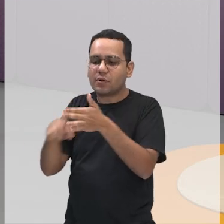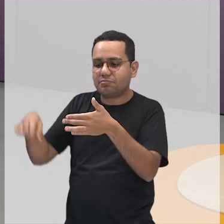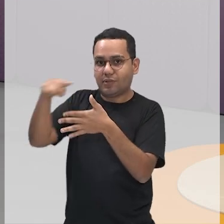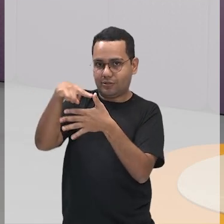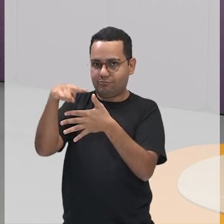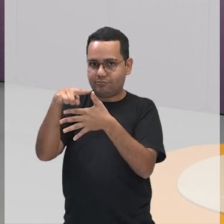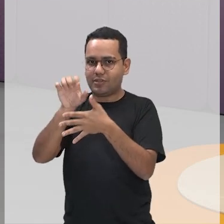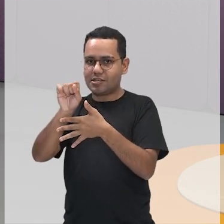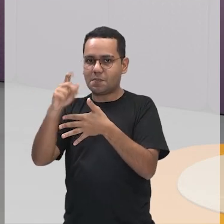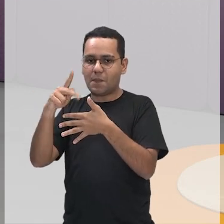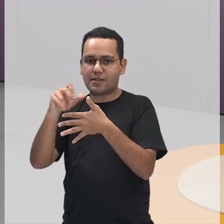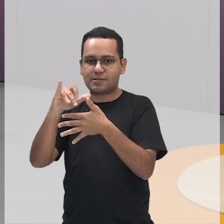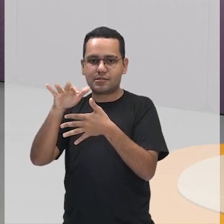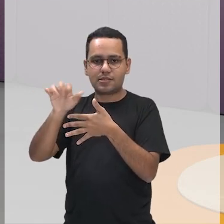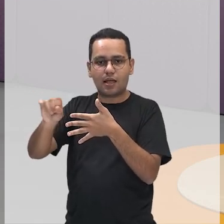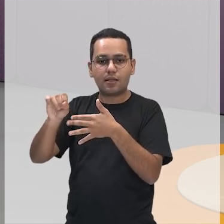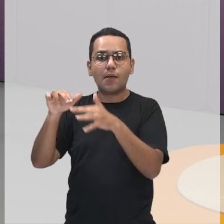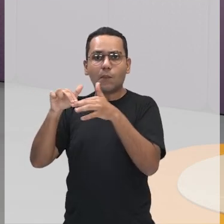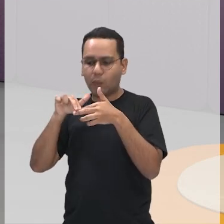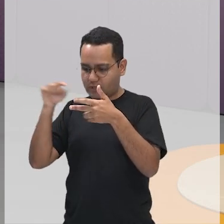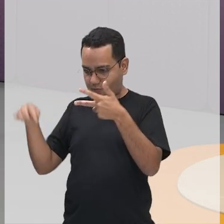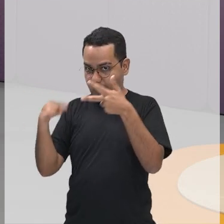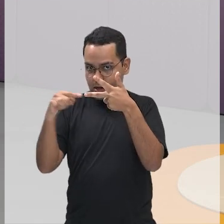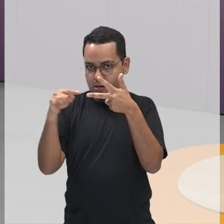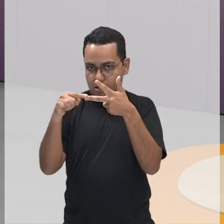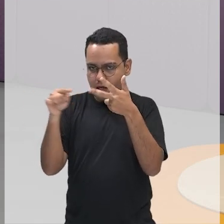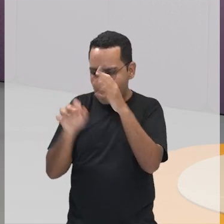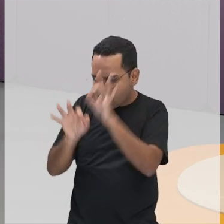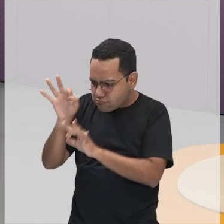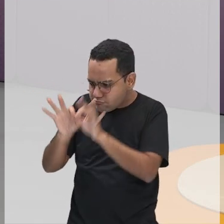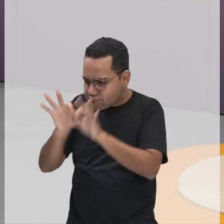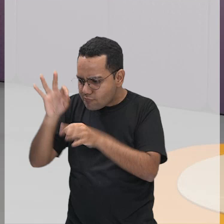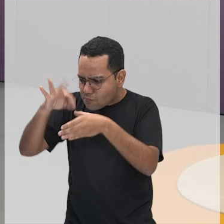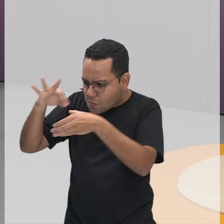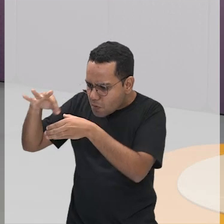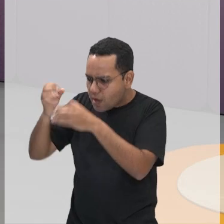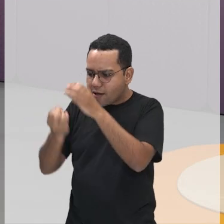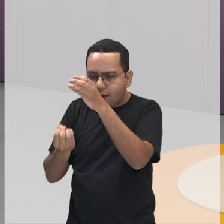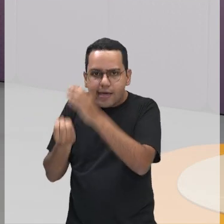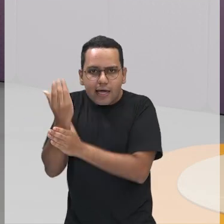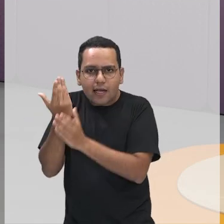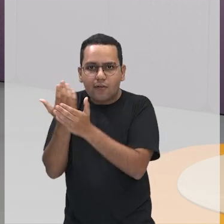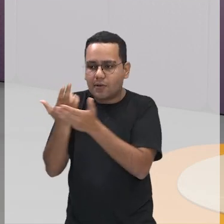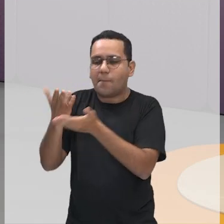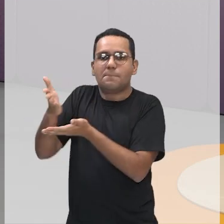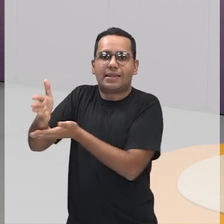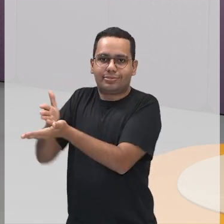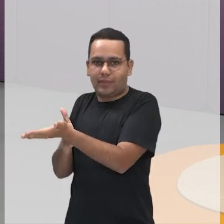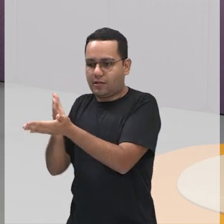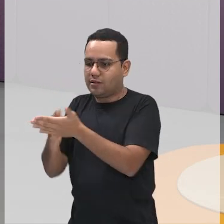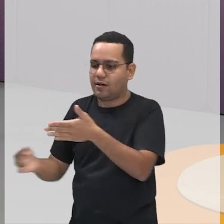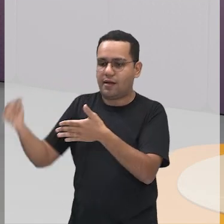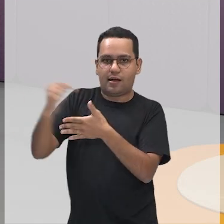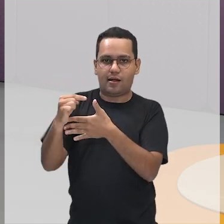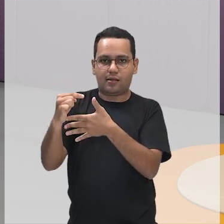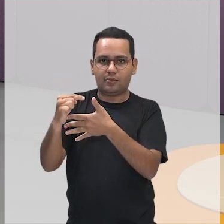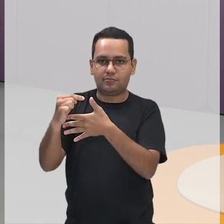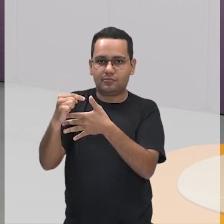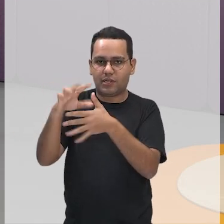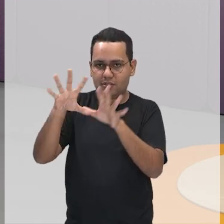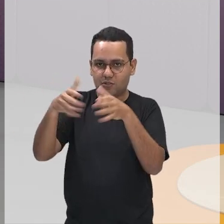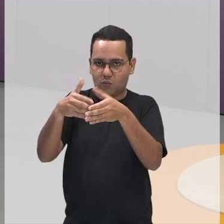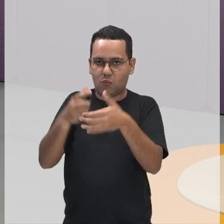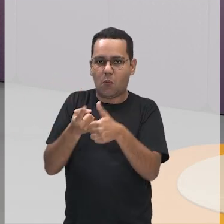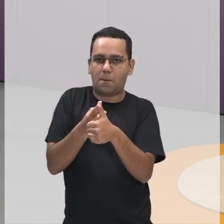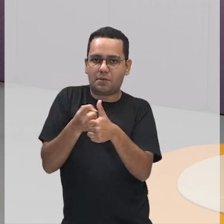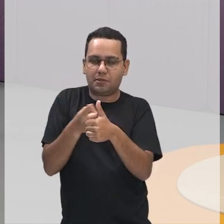dar metade do que produziam, tá? Então, essa é a divisão social que nós temos, então, aí na cidade, então, de Esparta. Vamos falar, então,